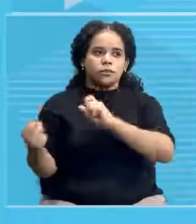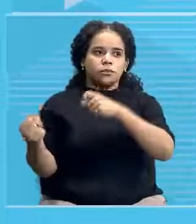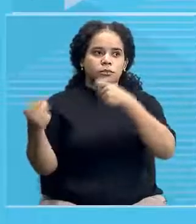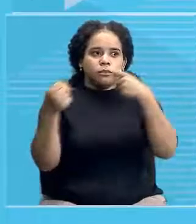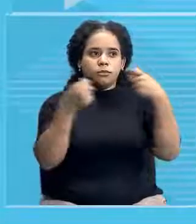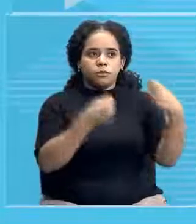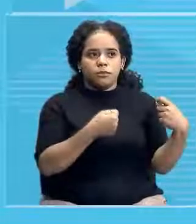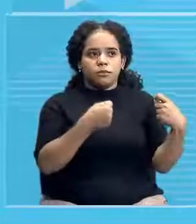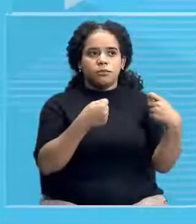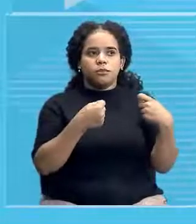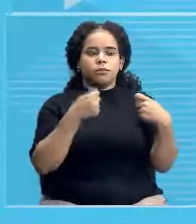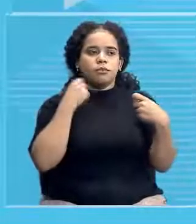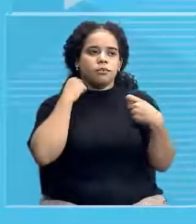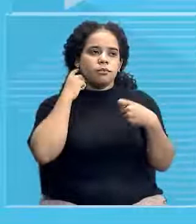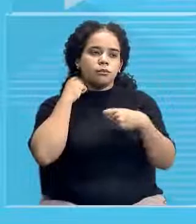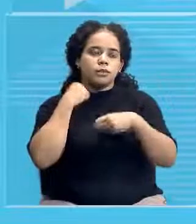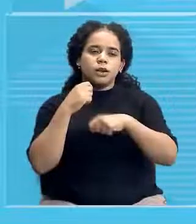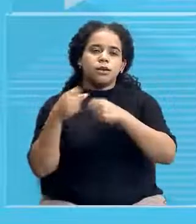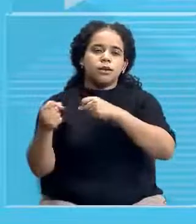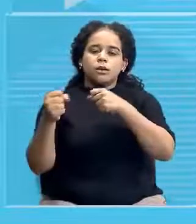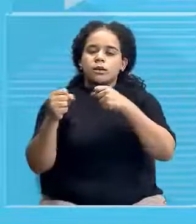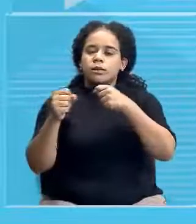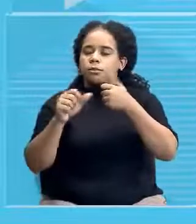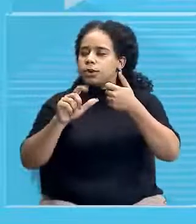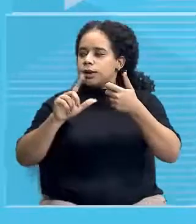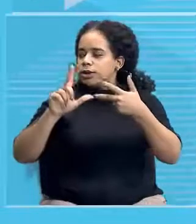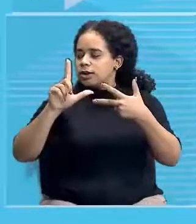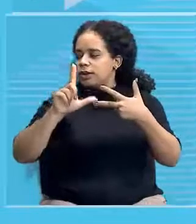legislativo no âmbito